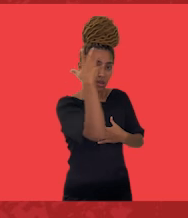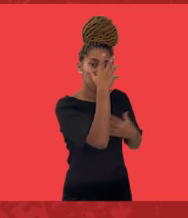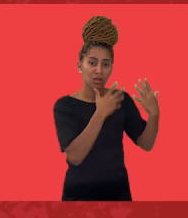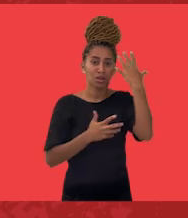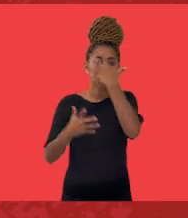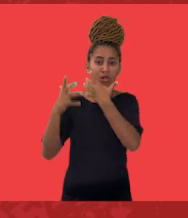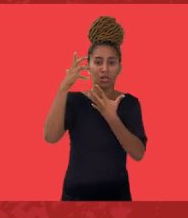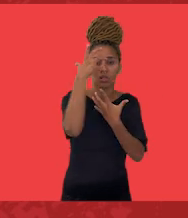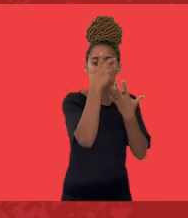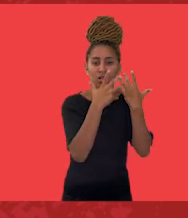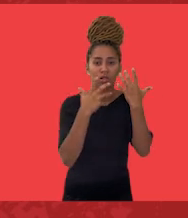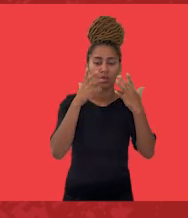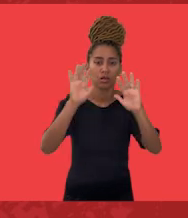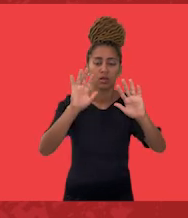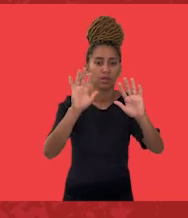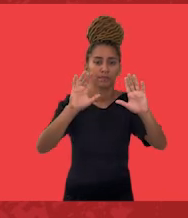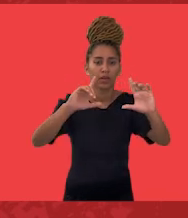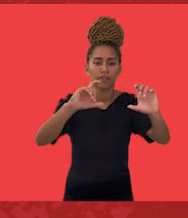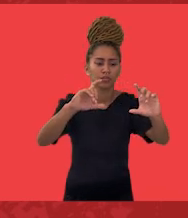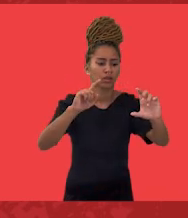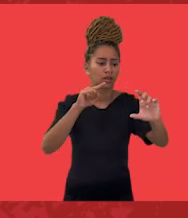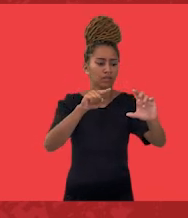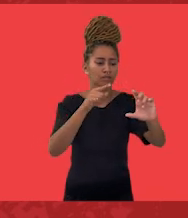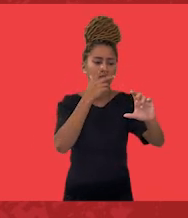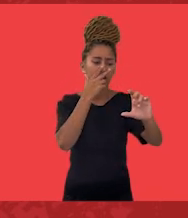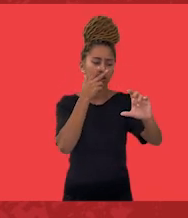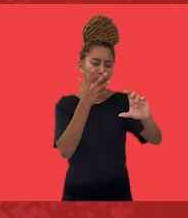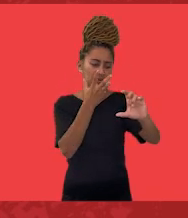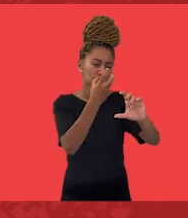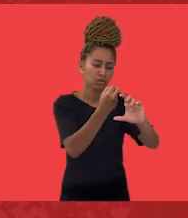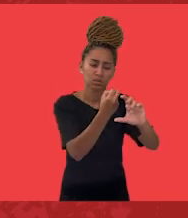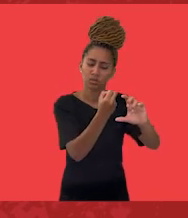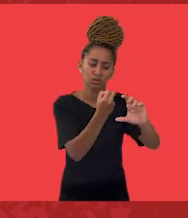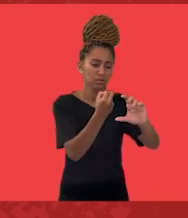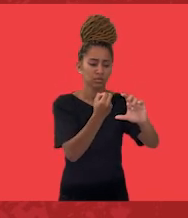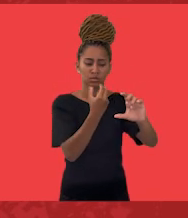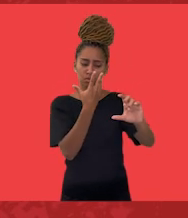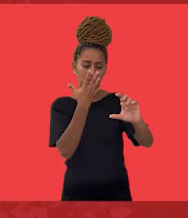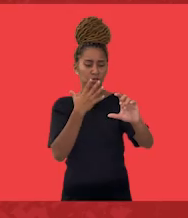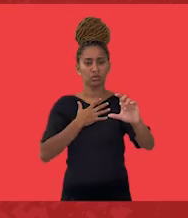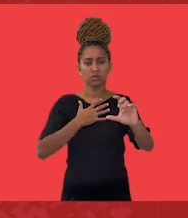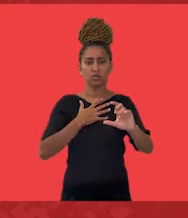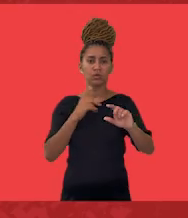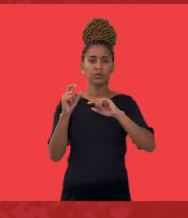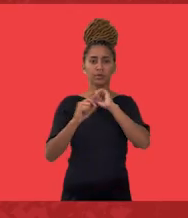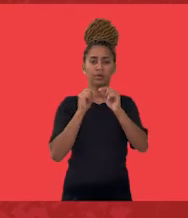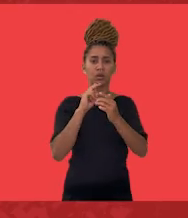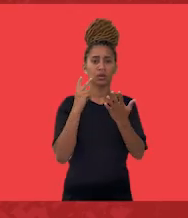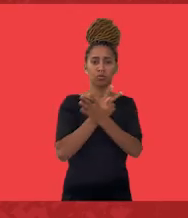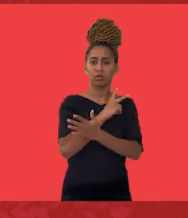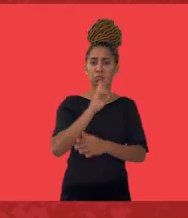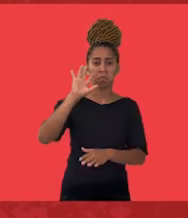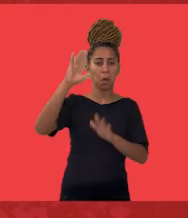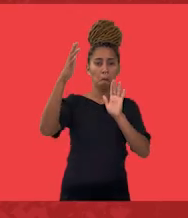Nestas horas, gostaria de, com capricho, perfumar